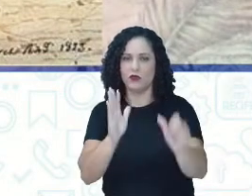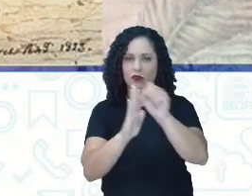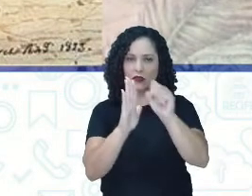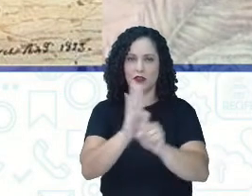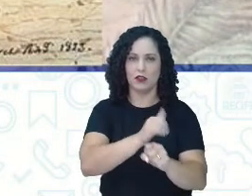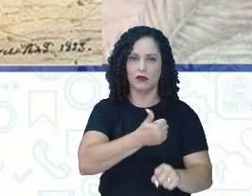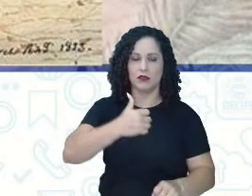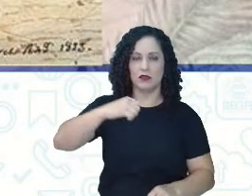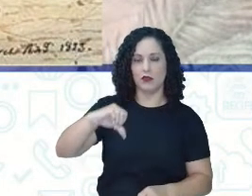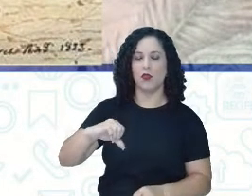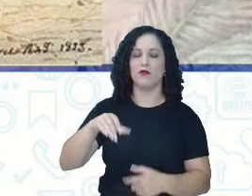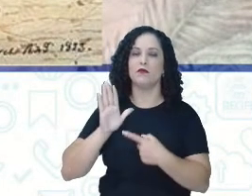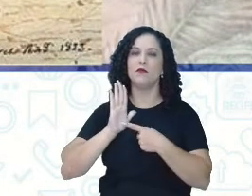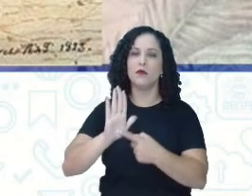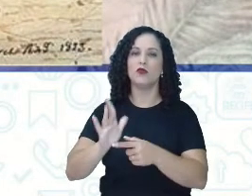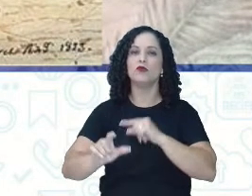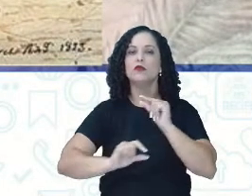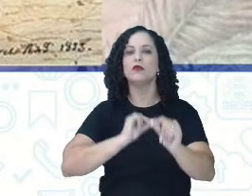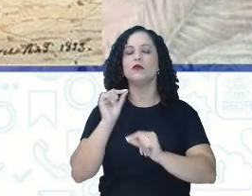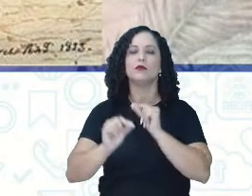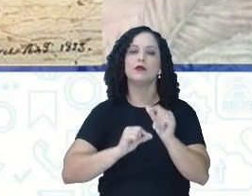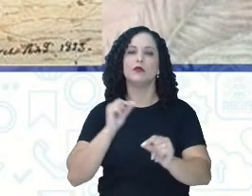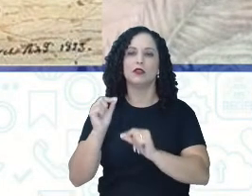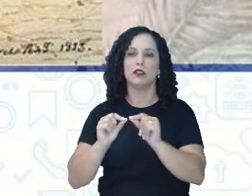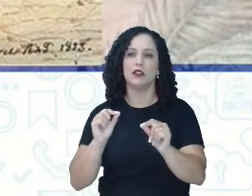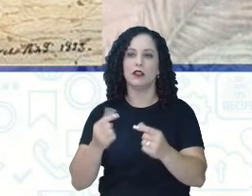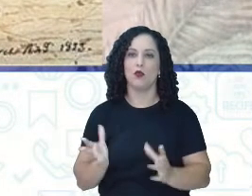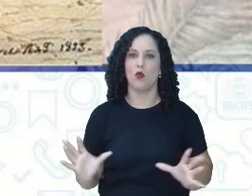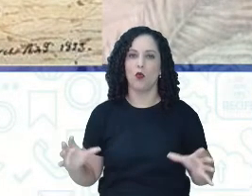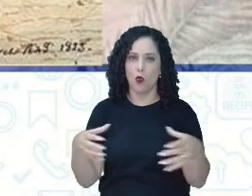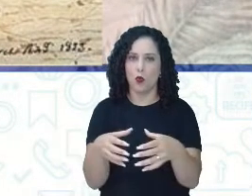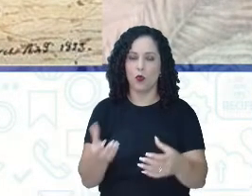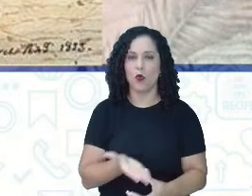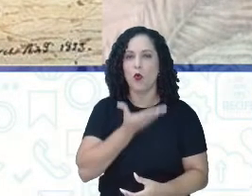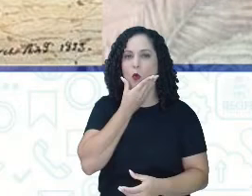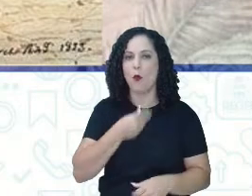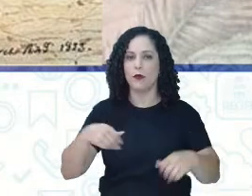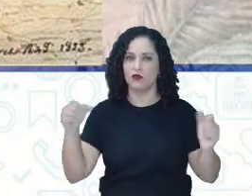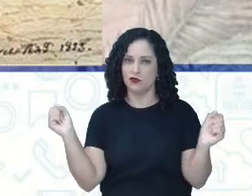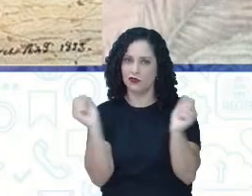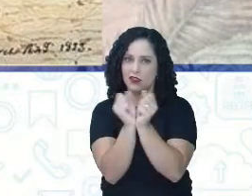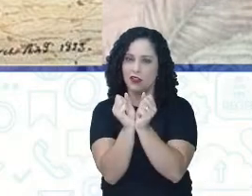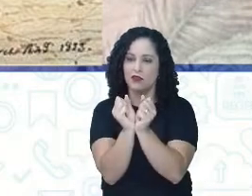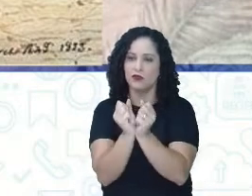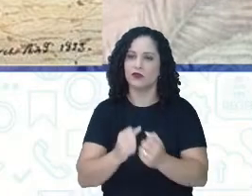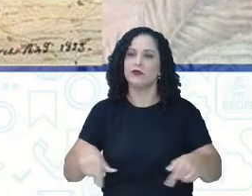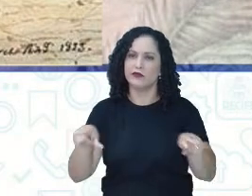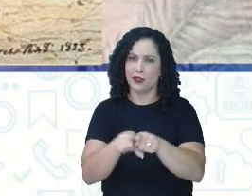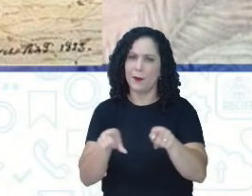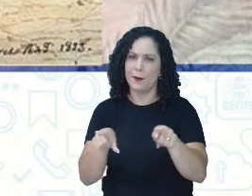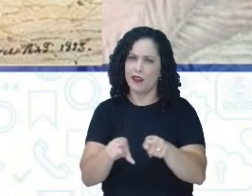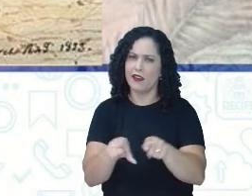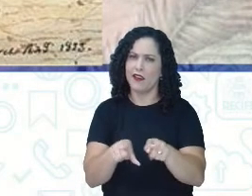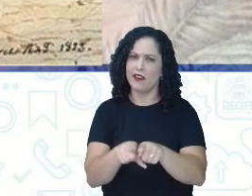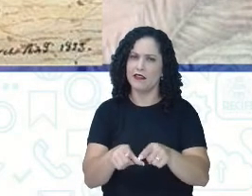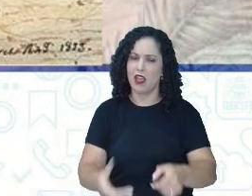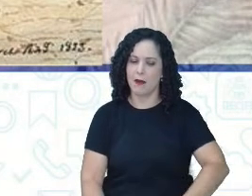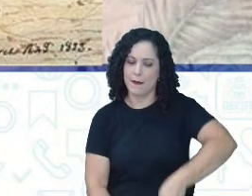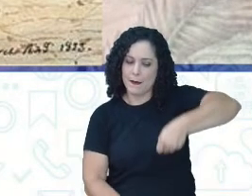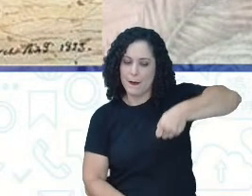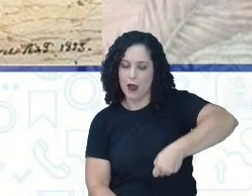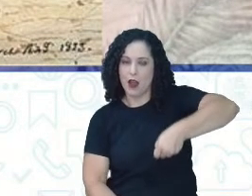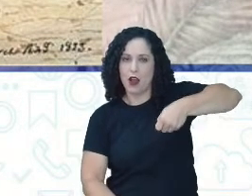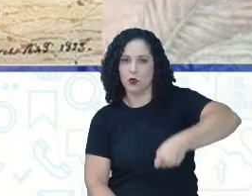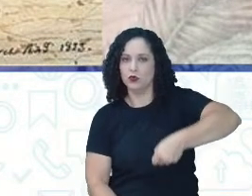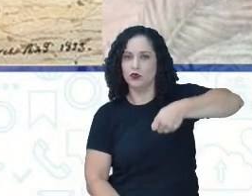XIX, traz um conjunto de homens, né, escravizados, carregadores também, nesse caso estão carregando baldes, mas o